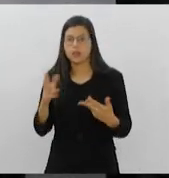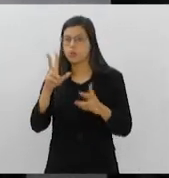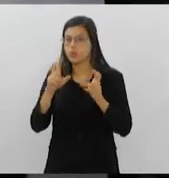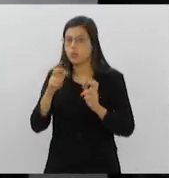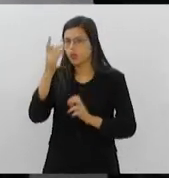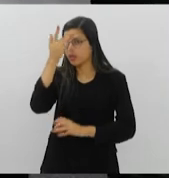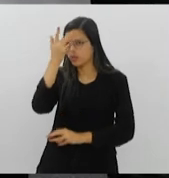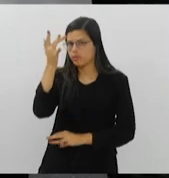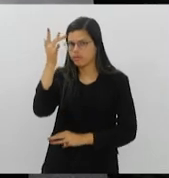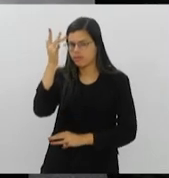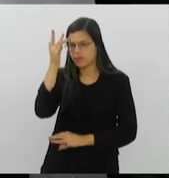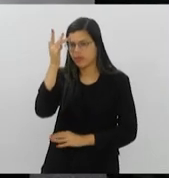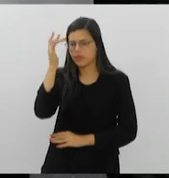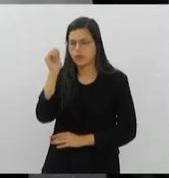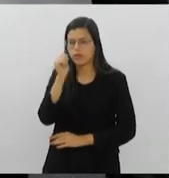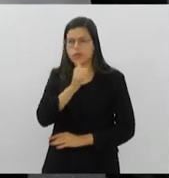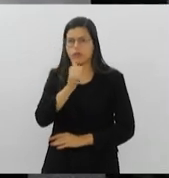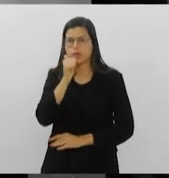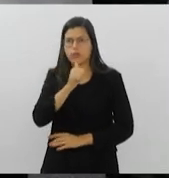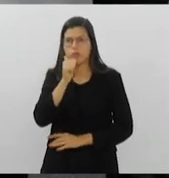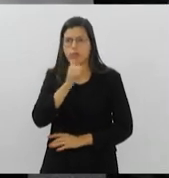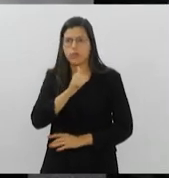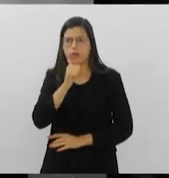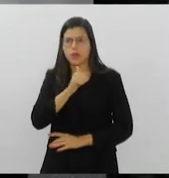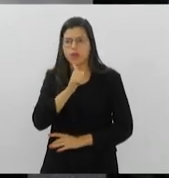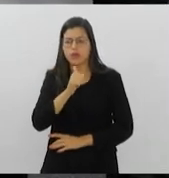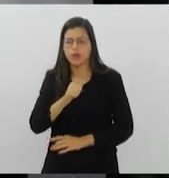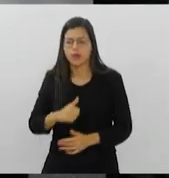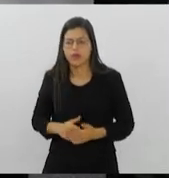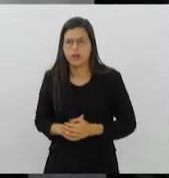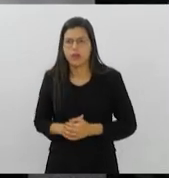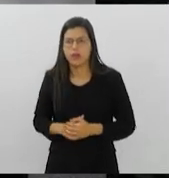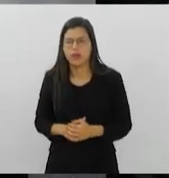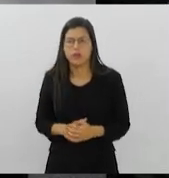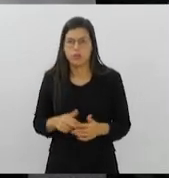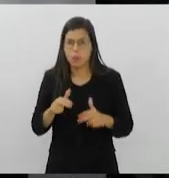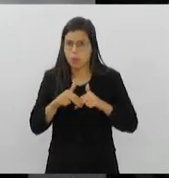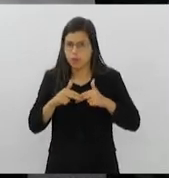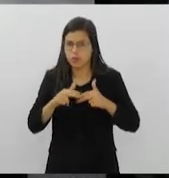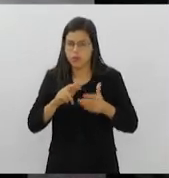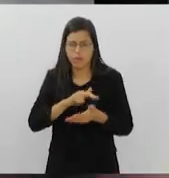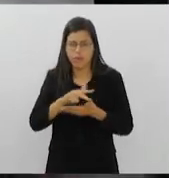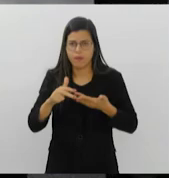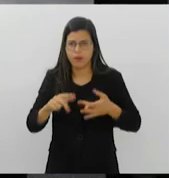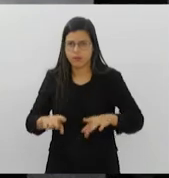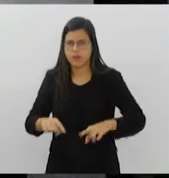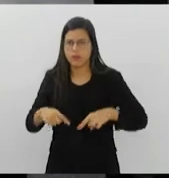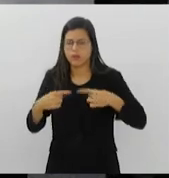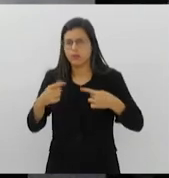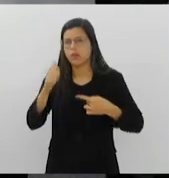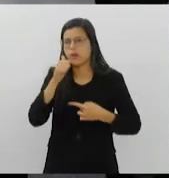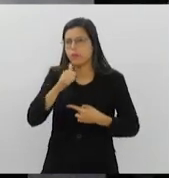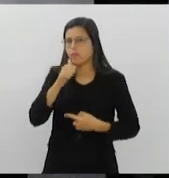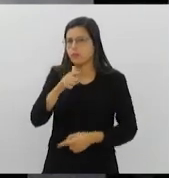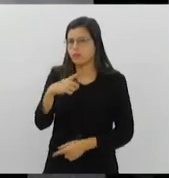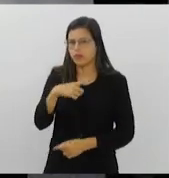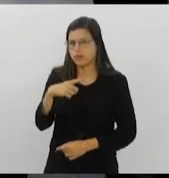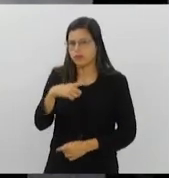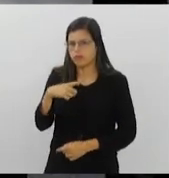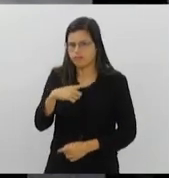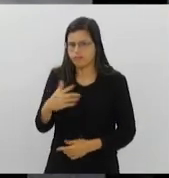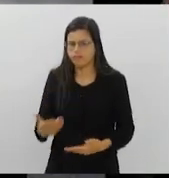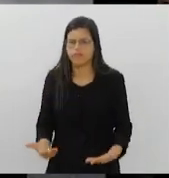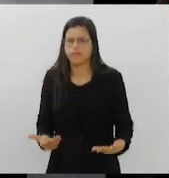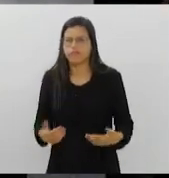mental dessas mulheres diante de diversos desafios que uma mulher tem ao maternar.